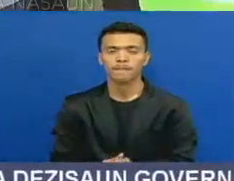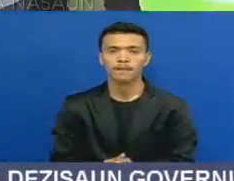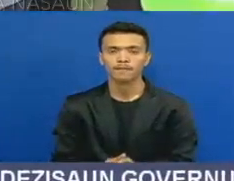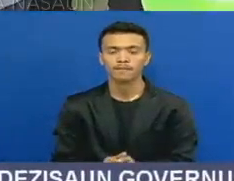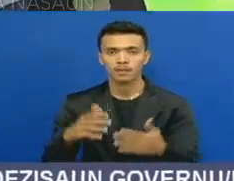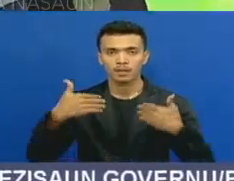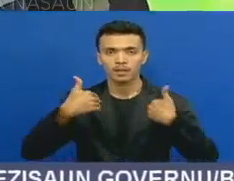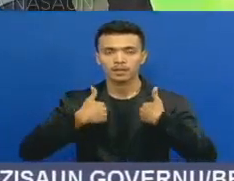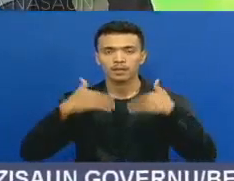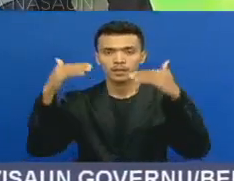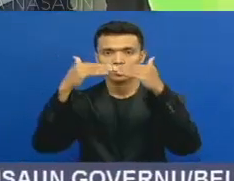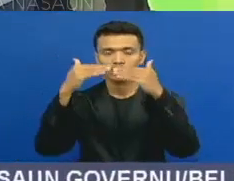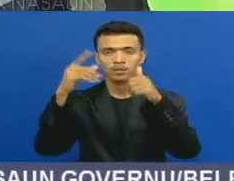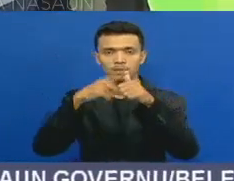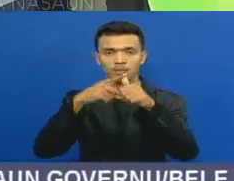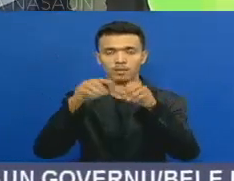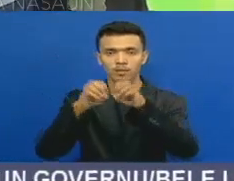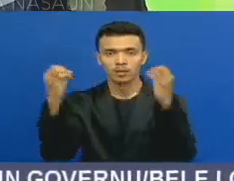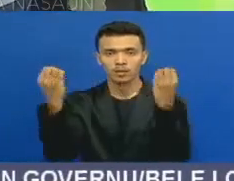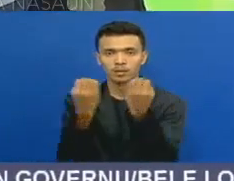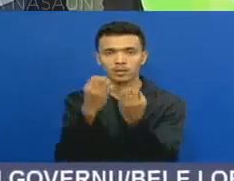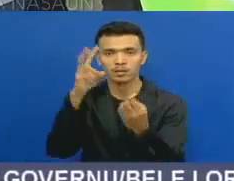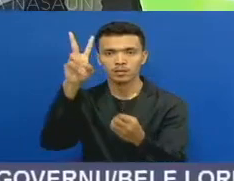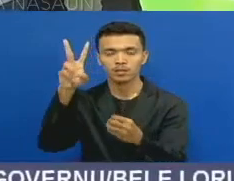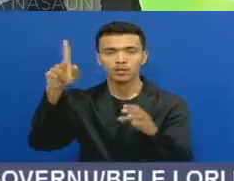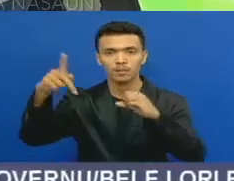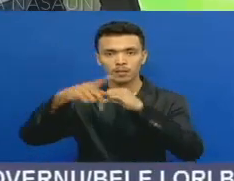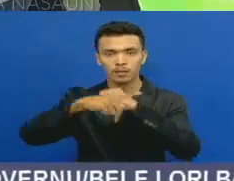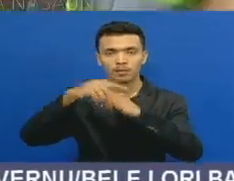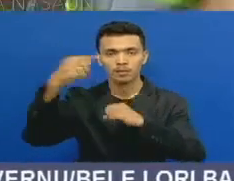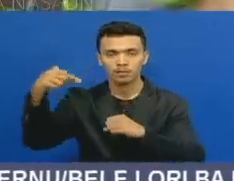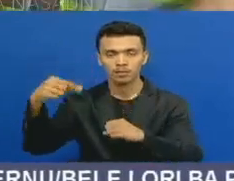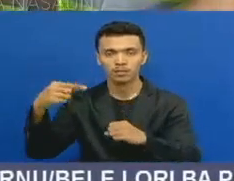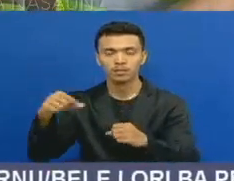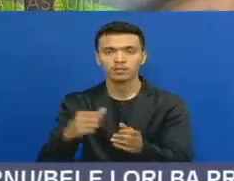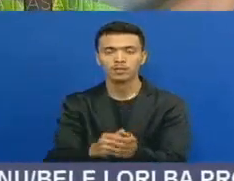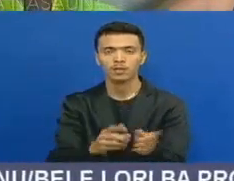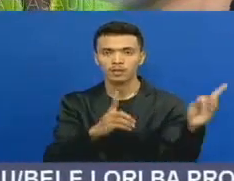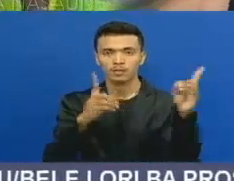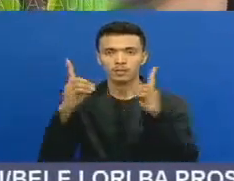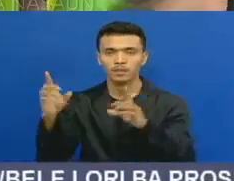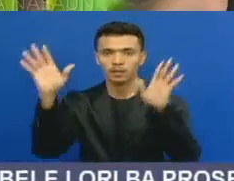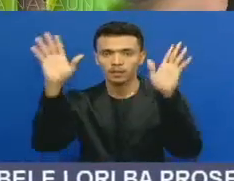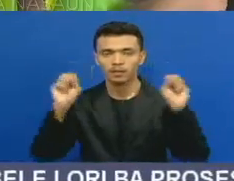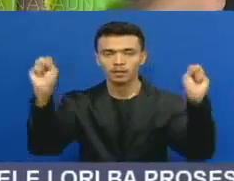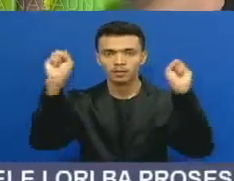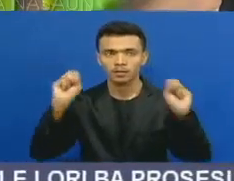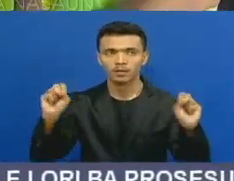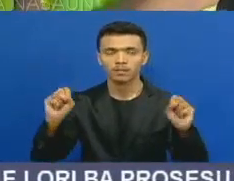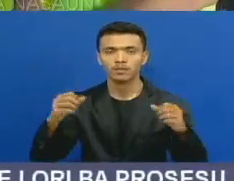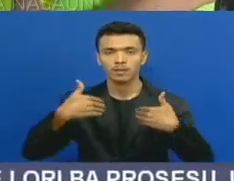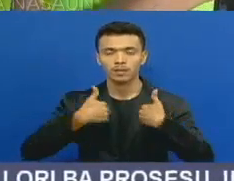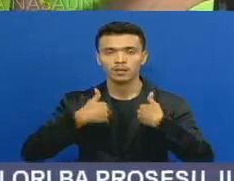E a conferência da Hulukba organização Rua Nebe Partido Os Verdes de Timor realiza sábado fim de semana e